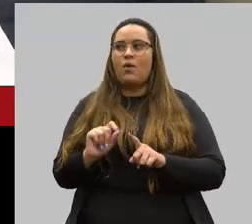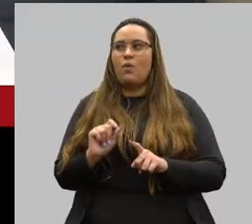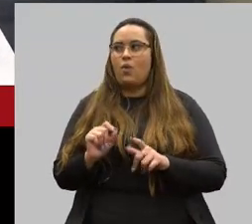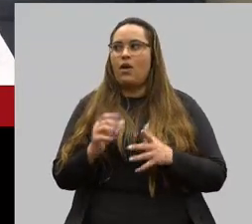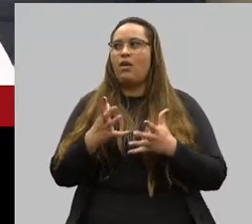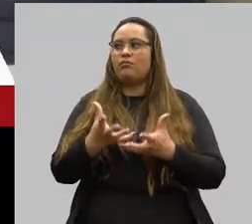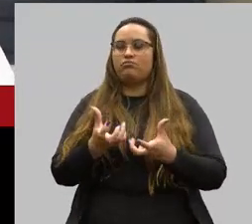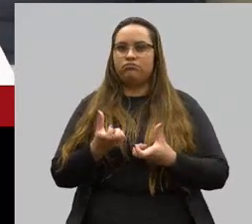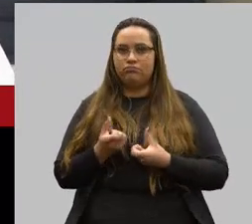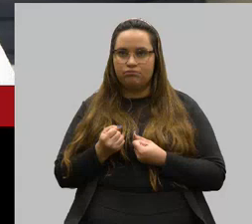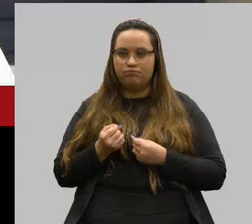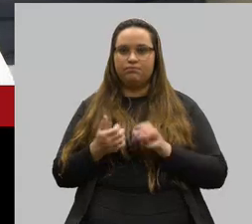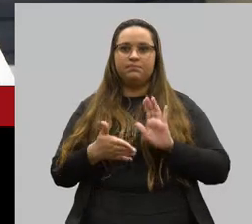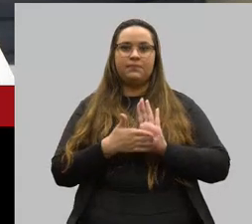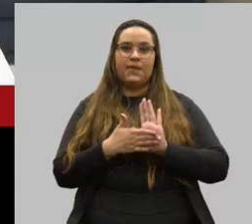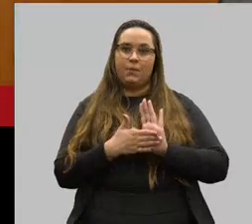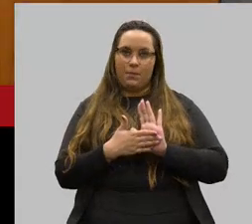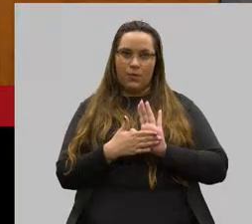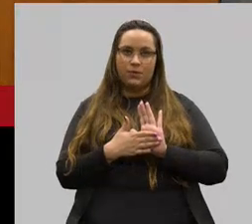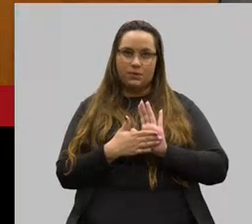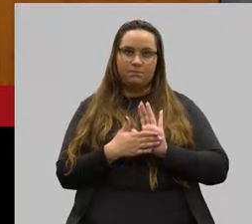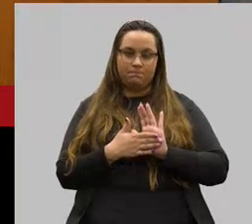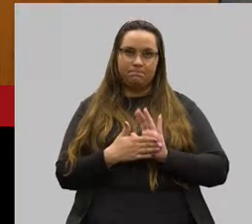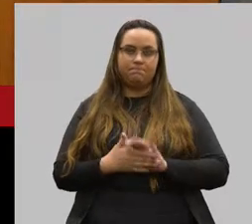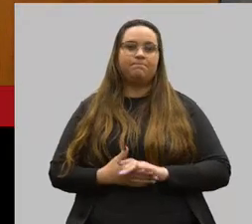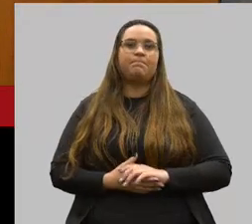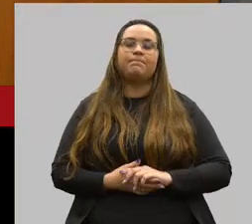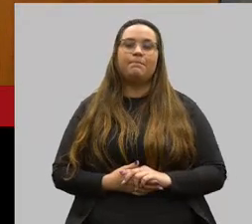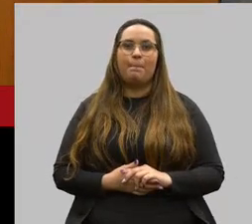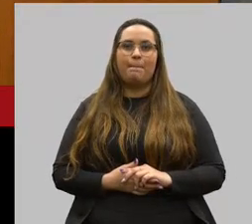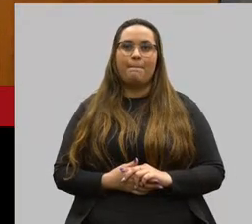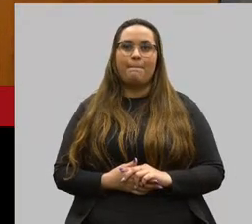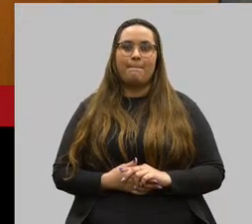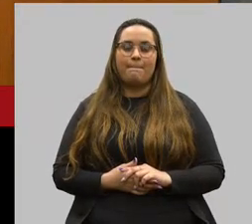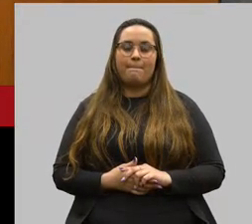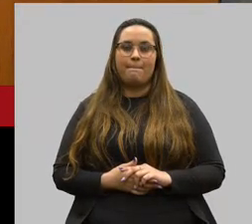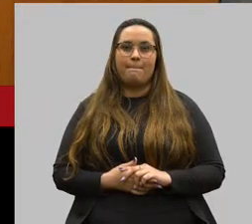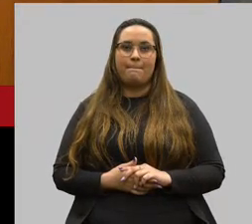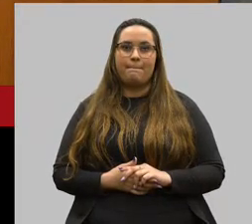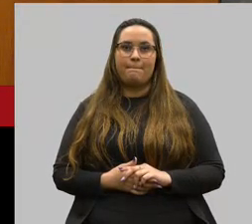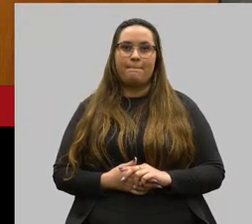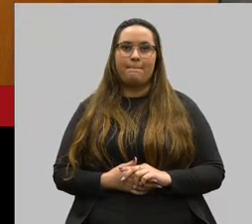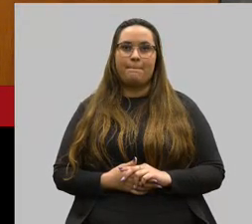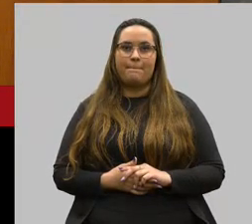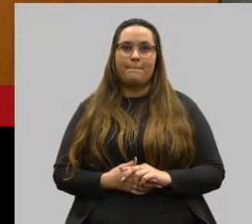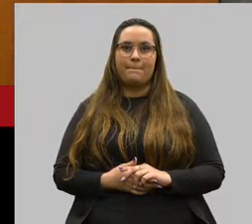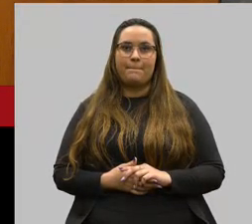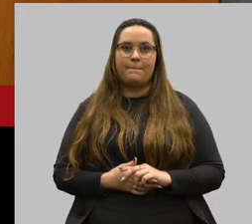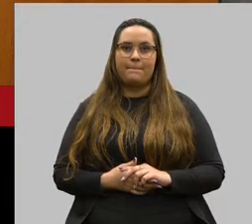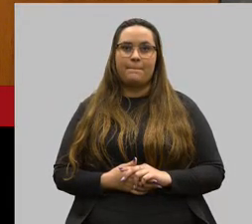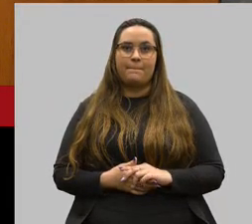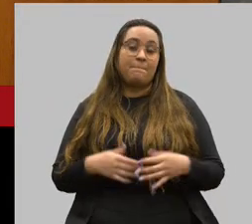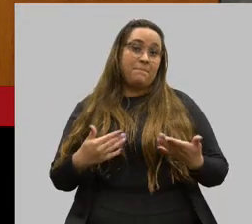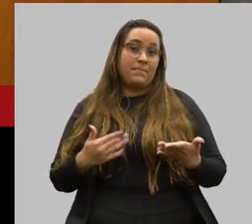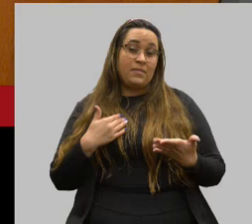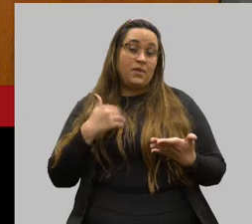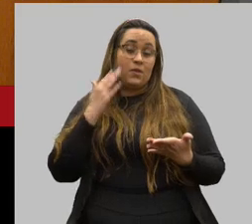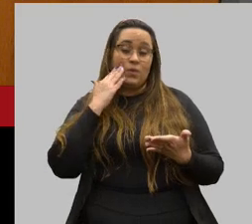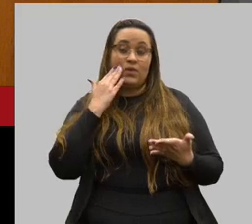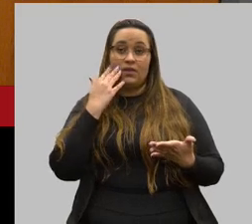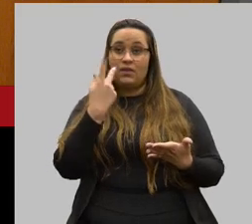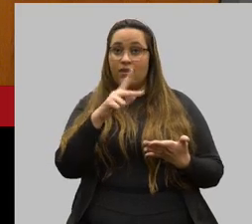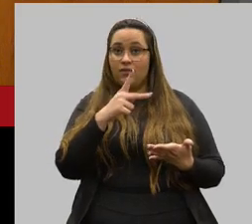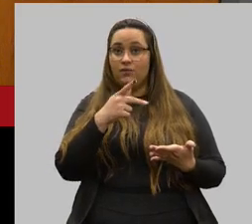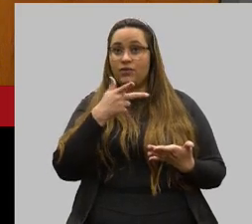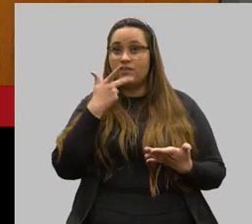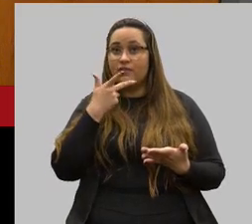a essa proposta Obrigado Dora Letícia eh eu eh até entendo a posição da senhora enquanto